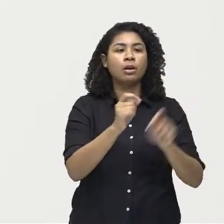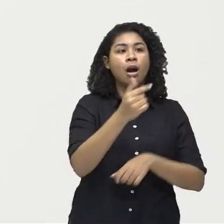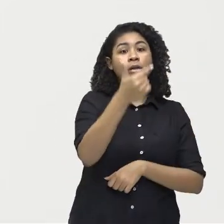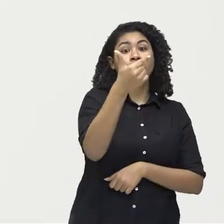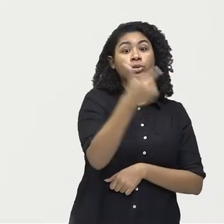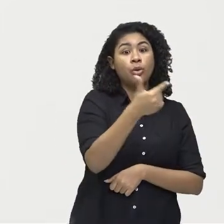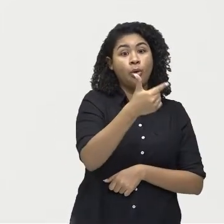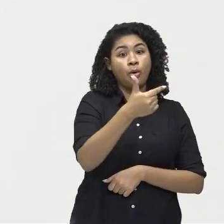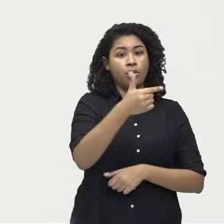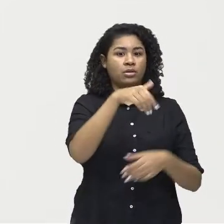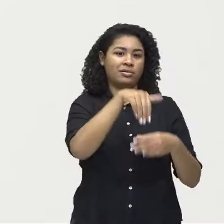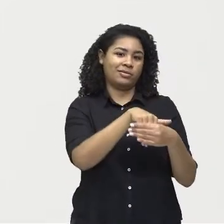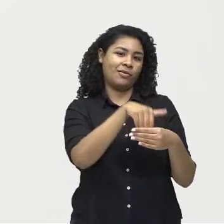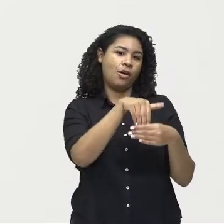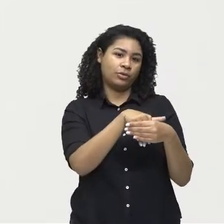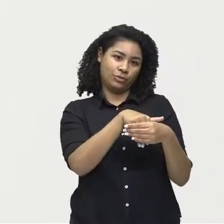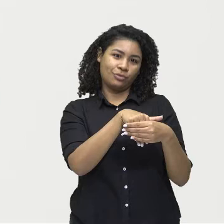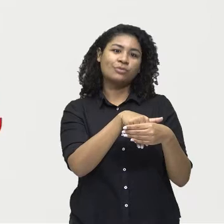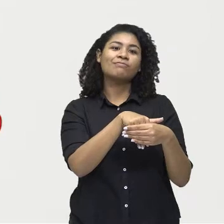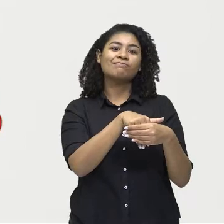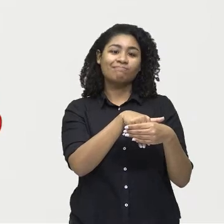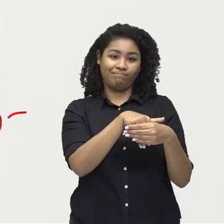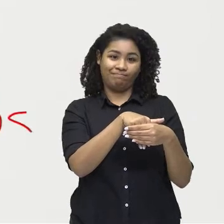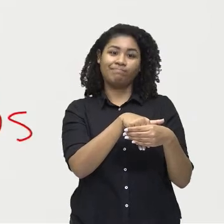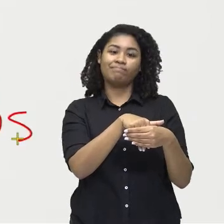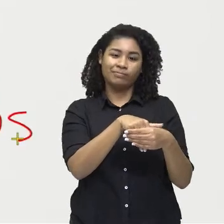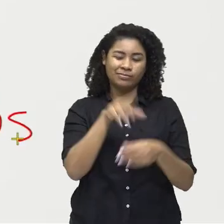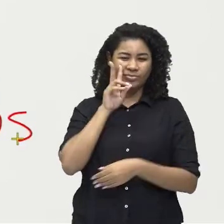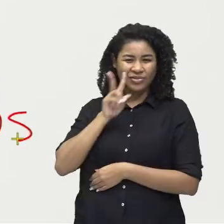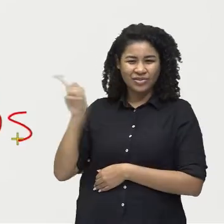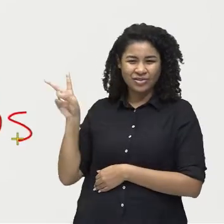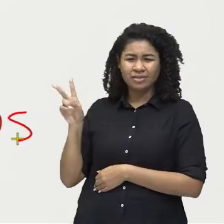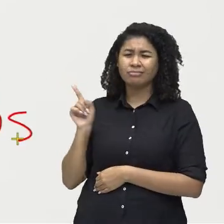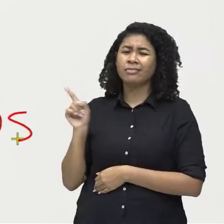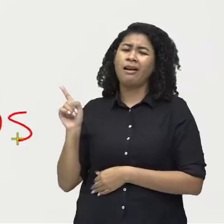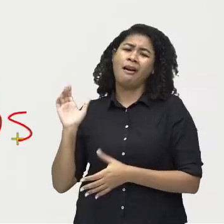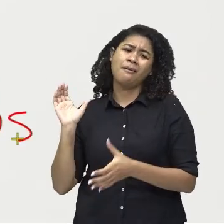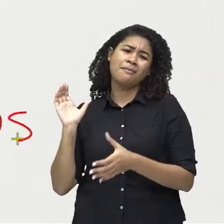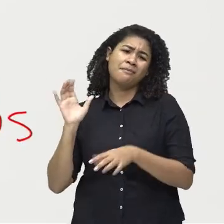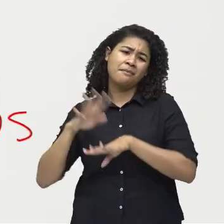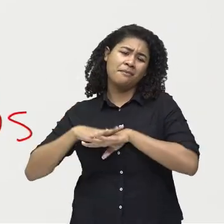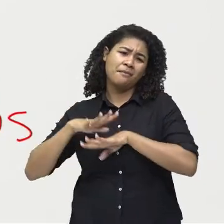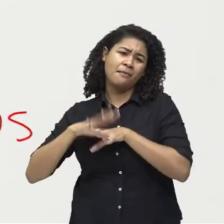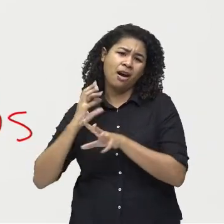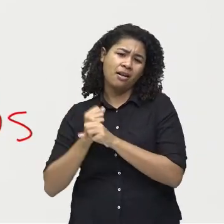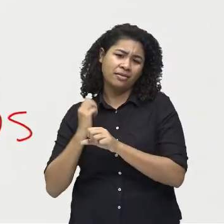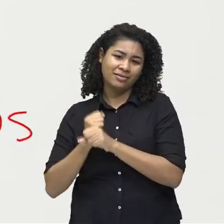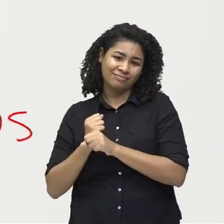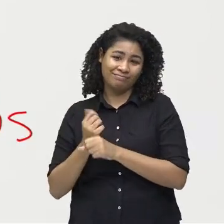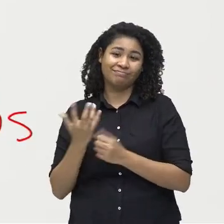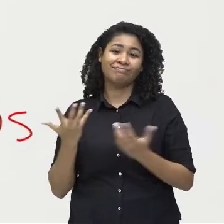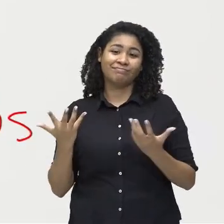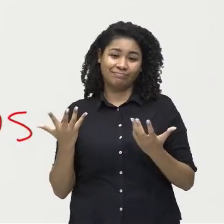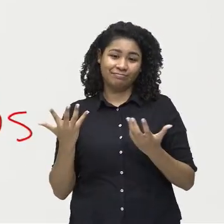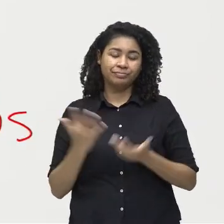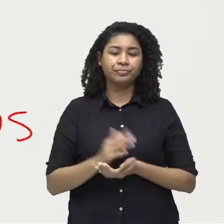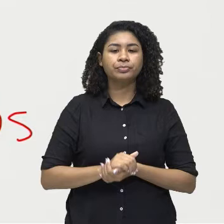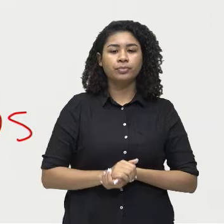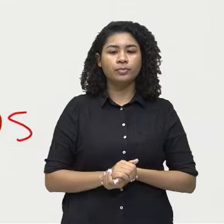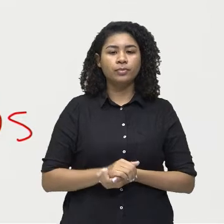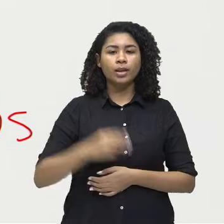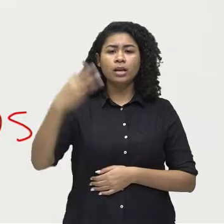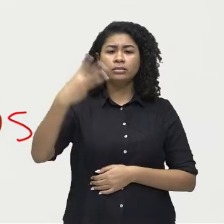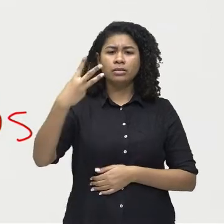2 votos. Isso aqui é matemática básica. O terceiro estado